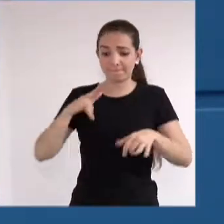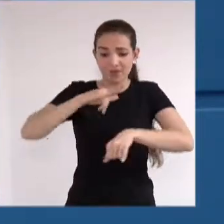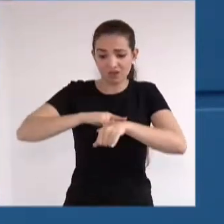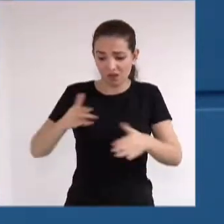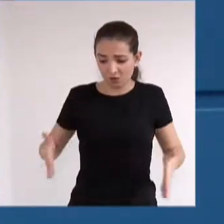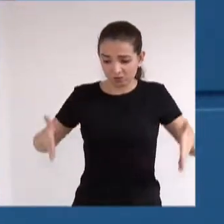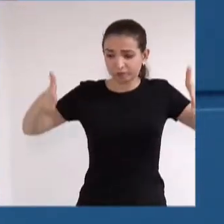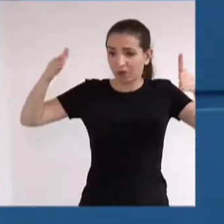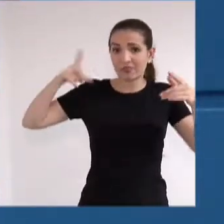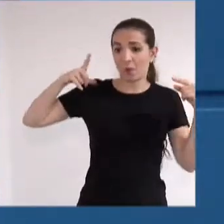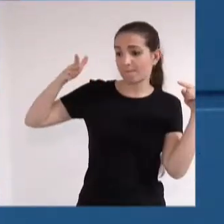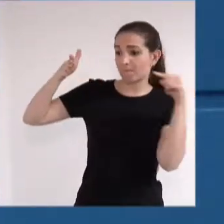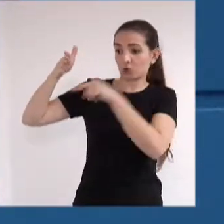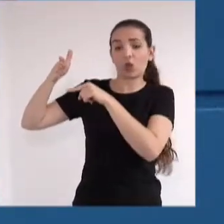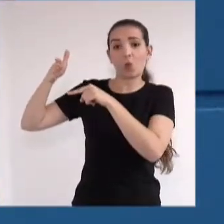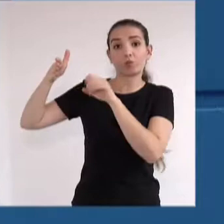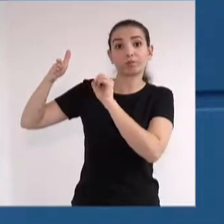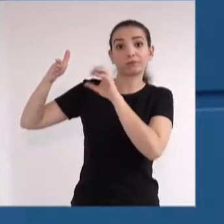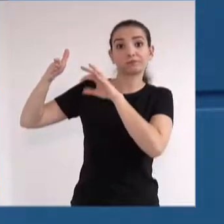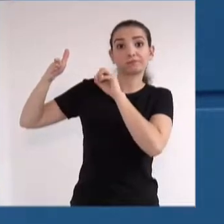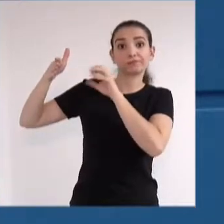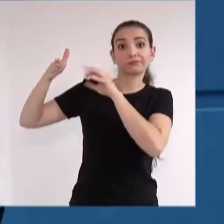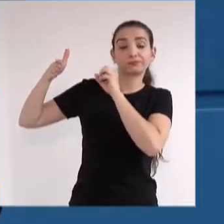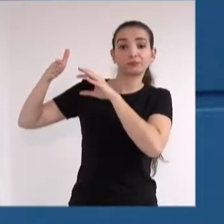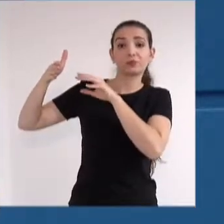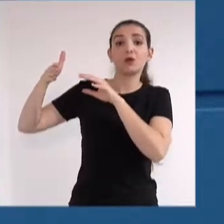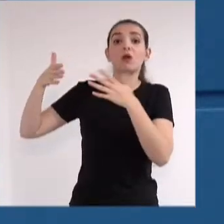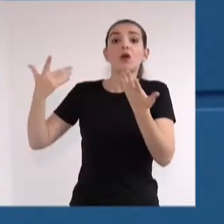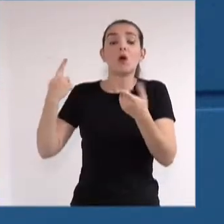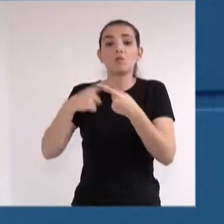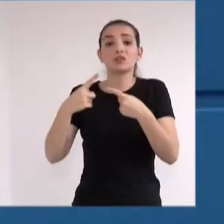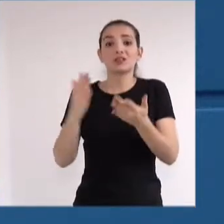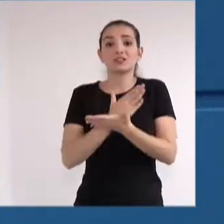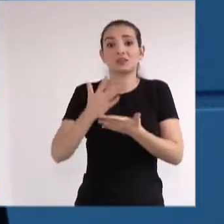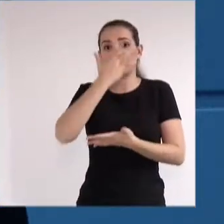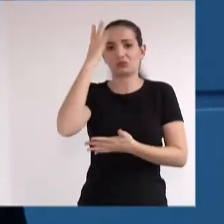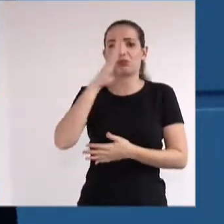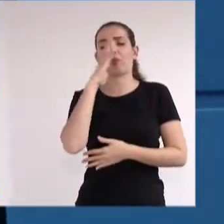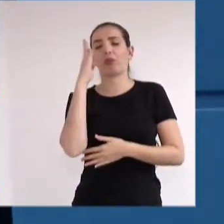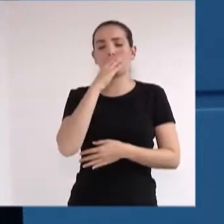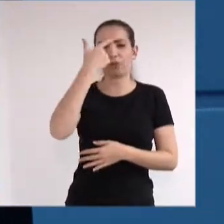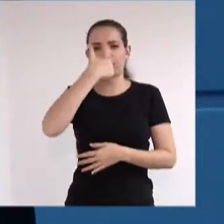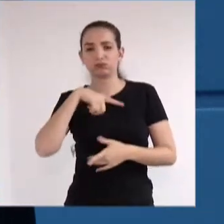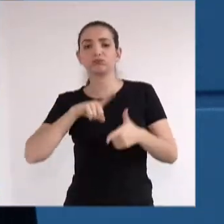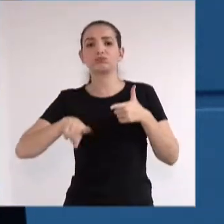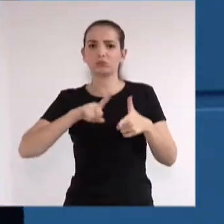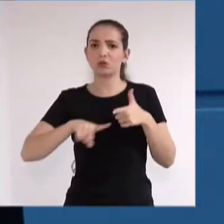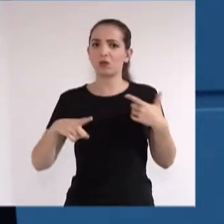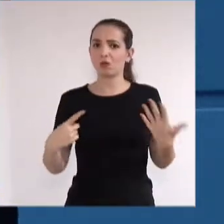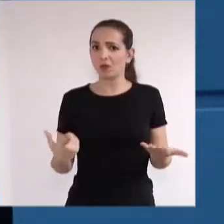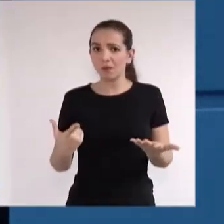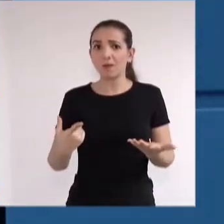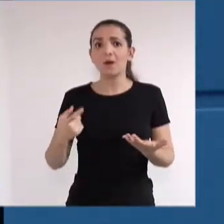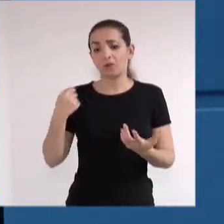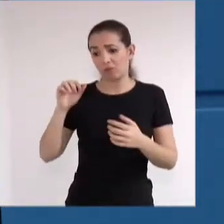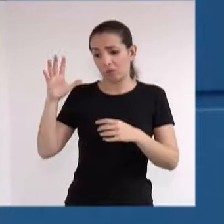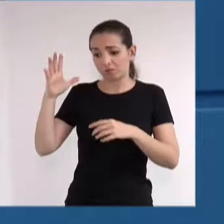passando mal não poder pedir socorro. Isso é um absurdo, um cúmulo da